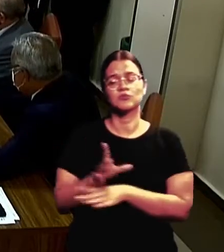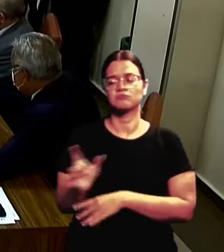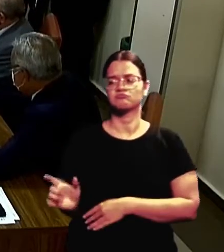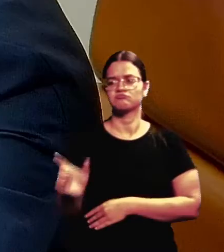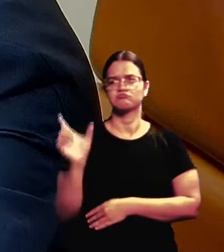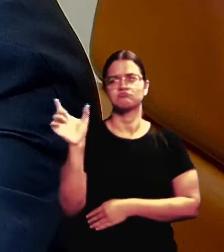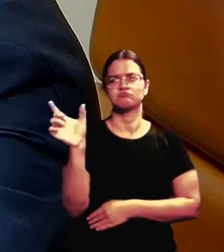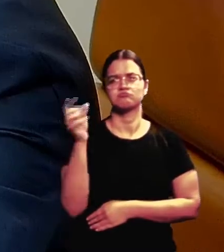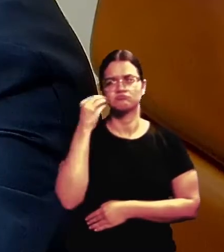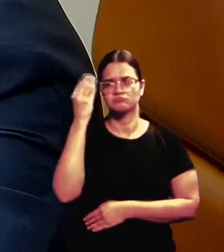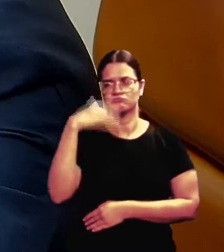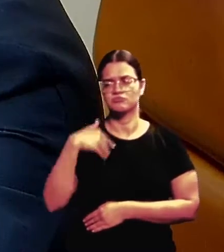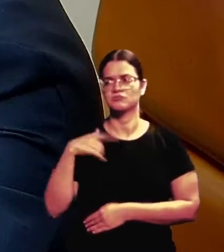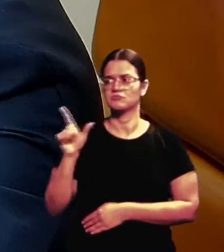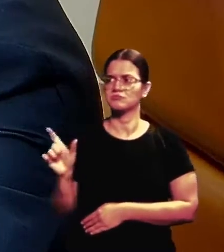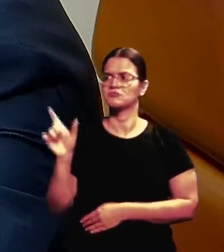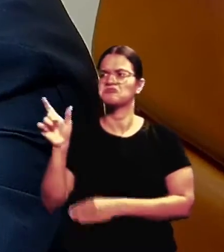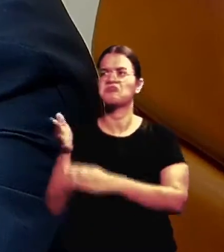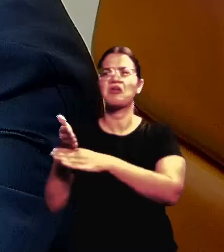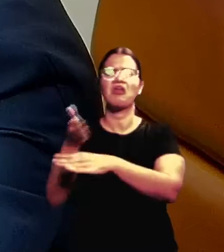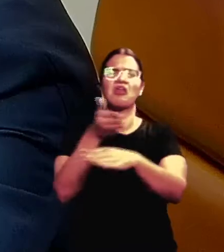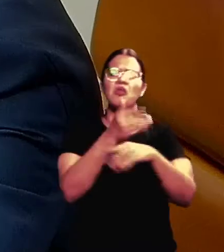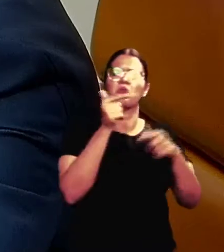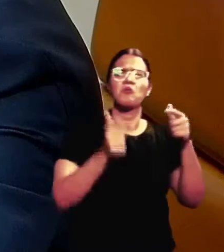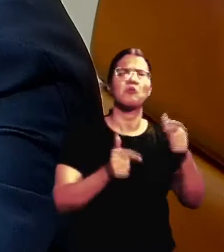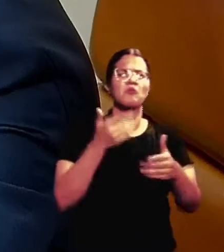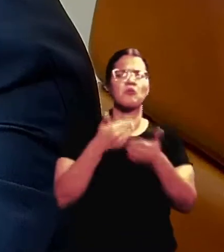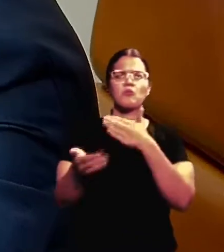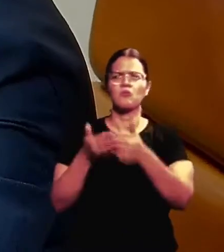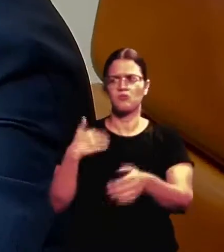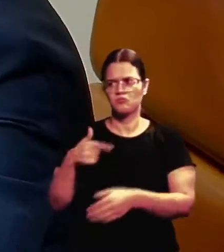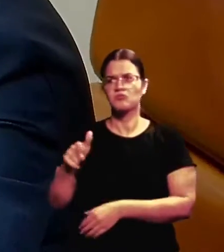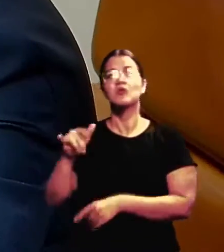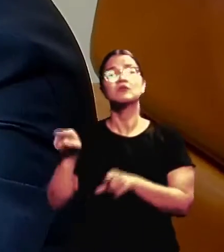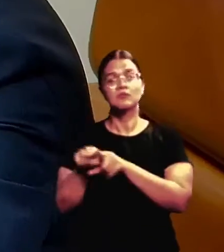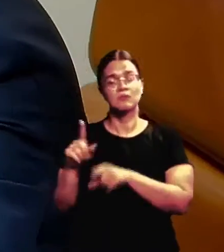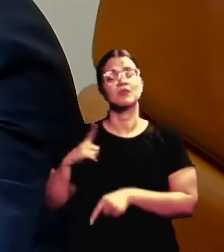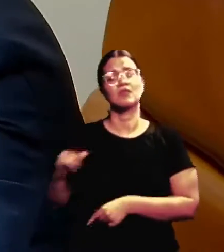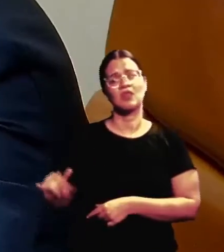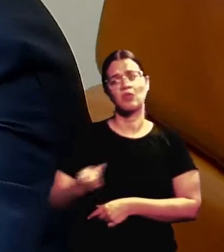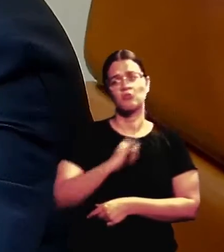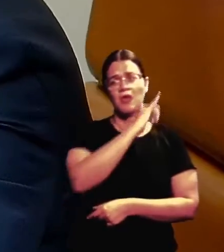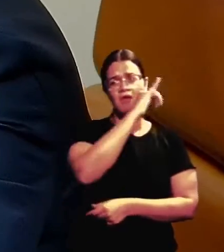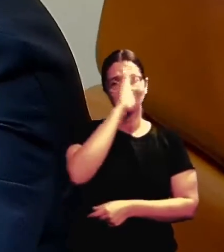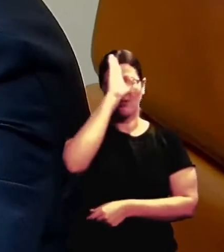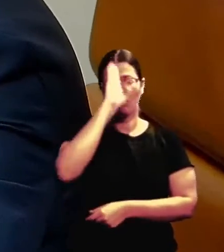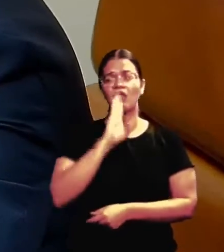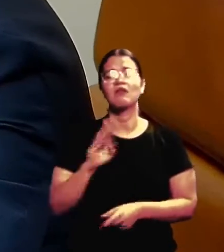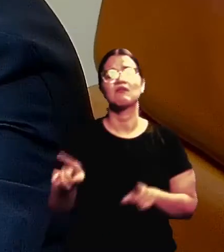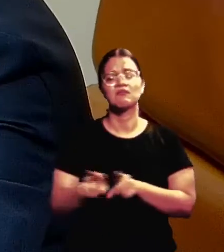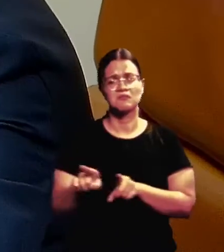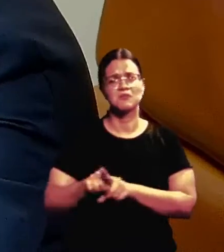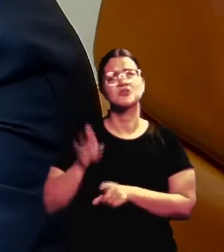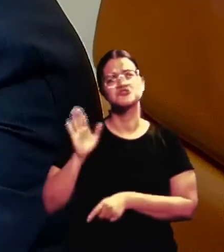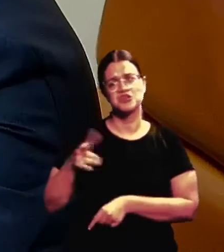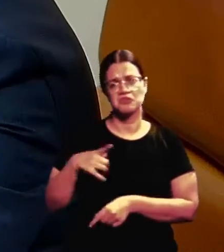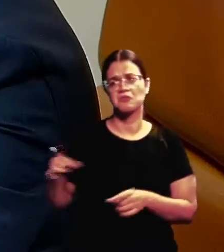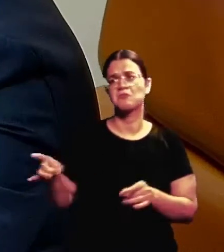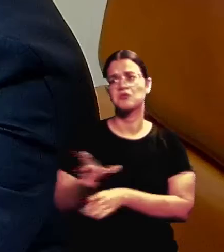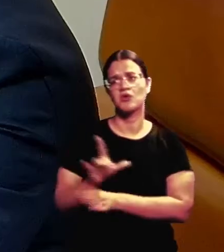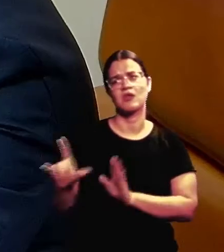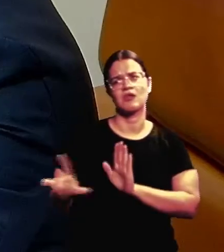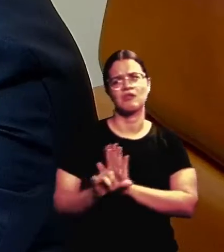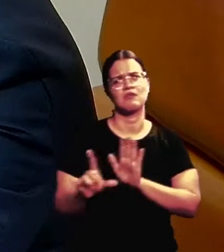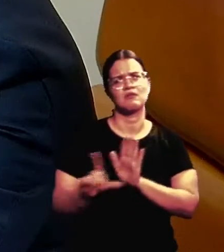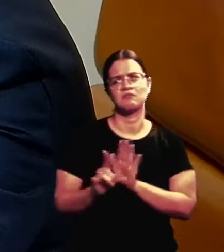ele pode ter trânsito livre, tanto ônibus, eu acho que, se não me engano, até passagem aérea, tá? Eu acho que já tem já essa lei